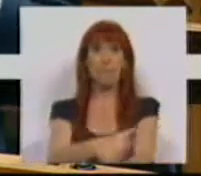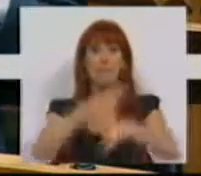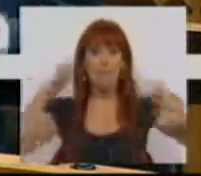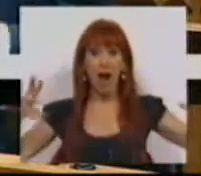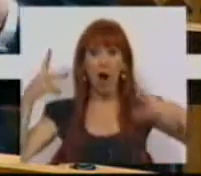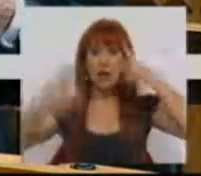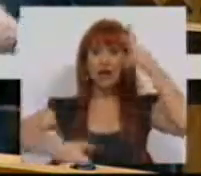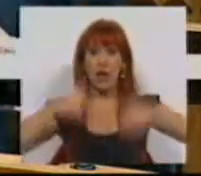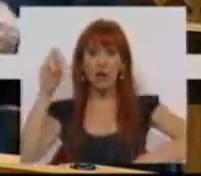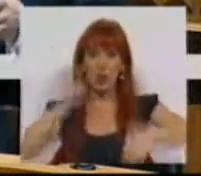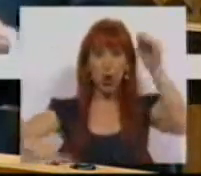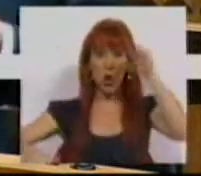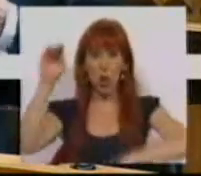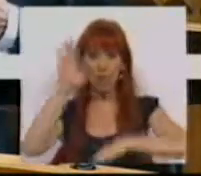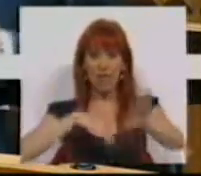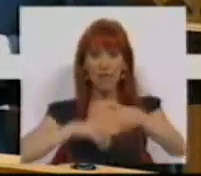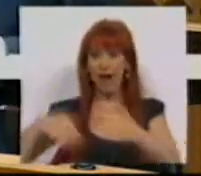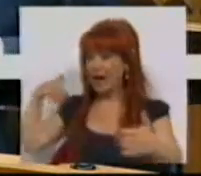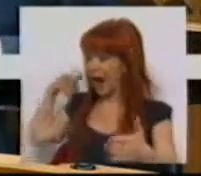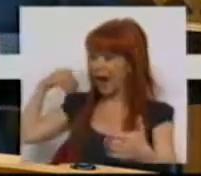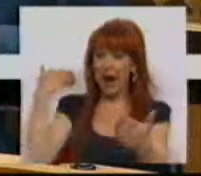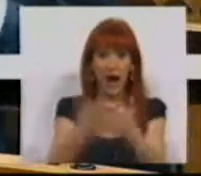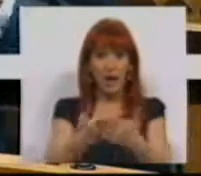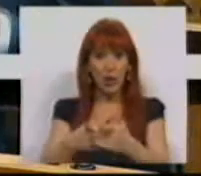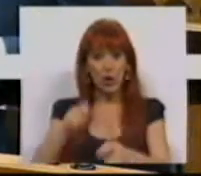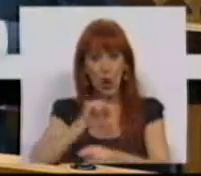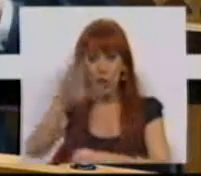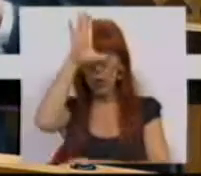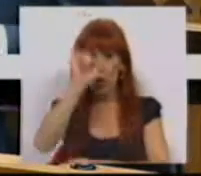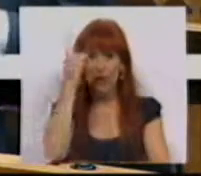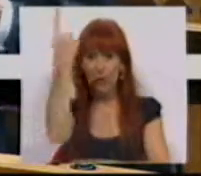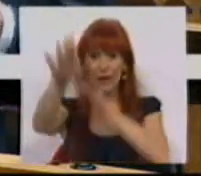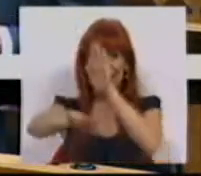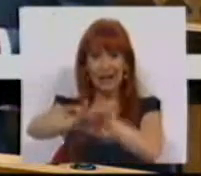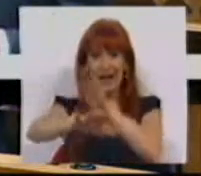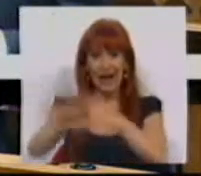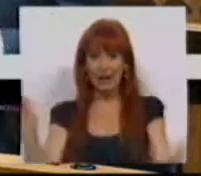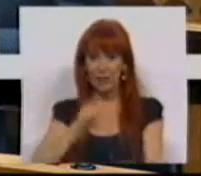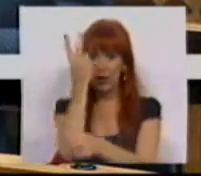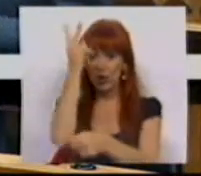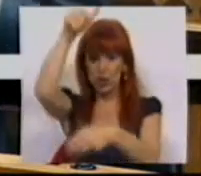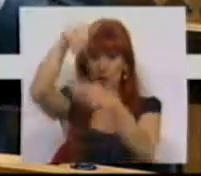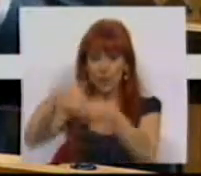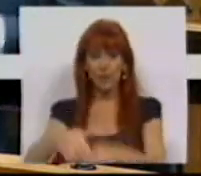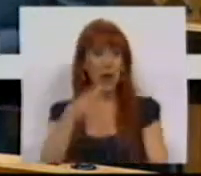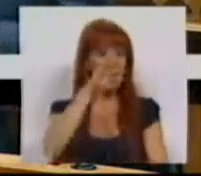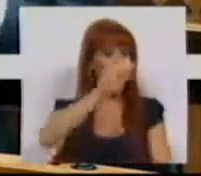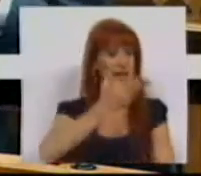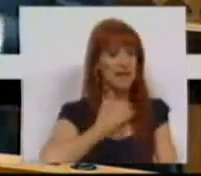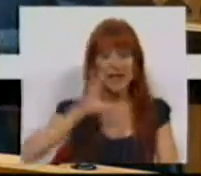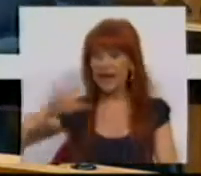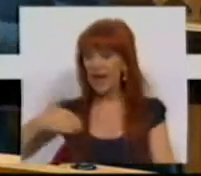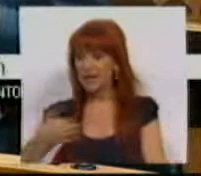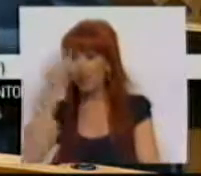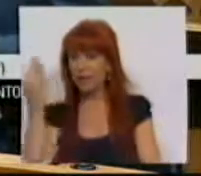maior censura eleitoral feita até hoje a um governo de direita coligado. O Partido Social Democrata e